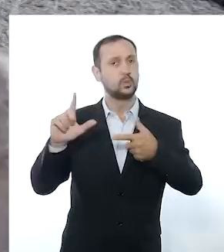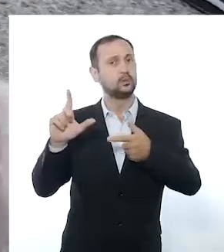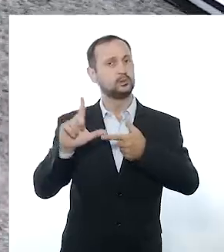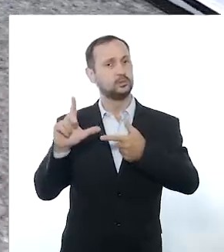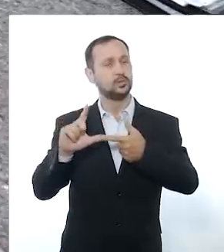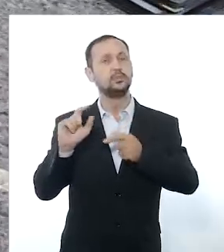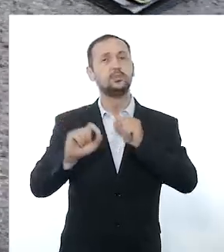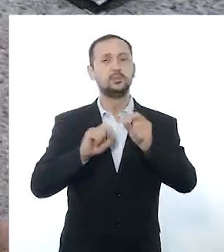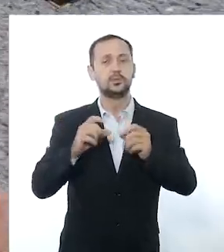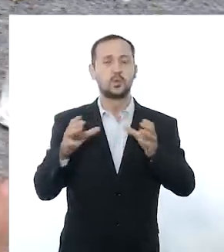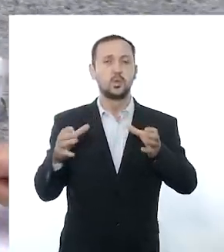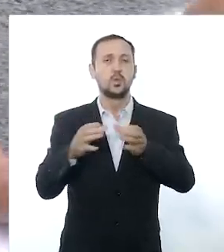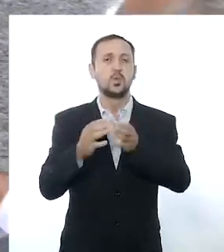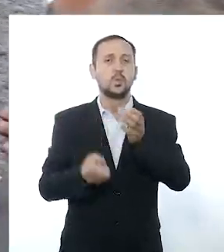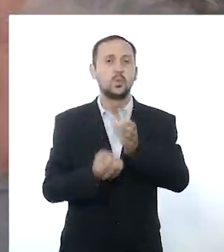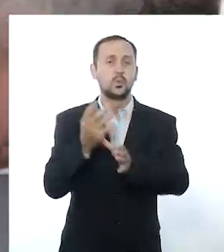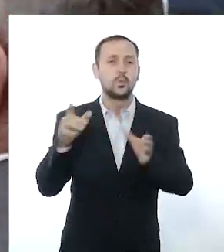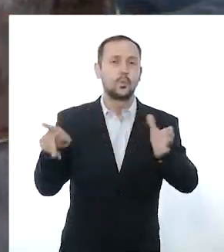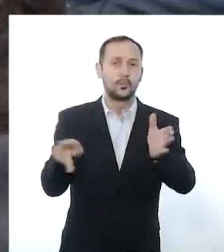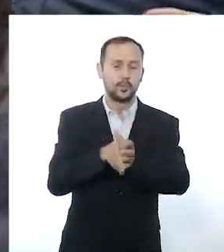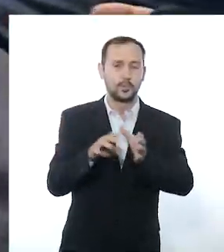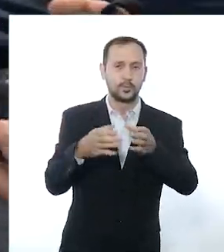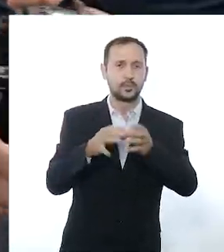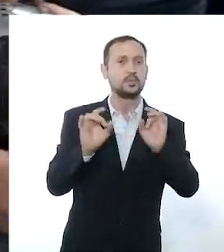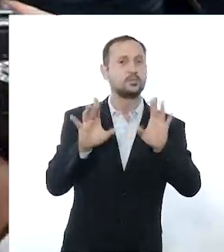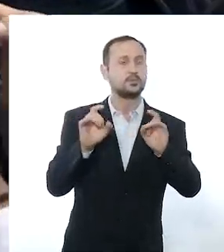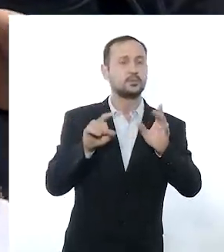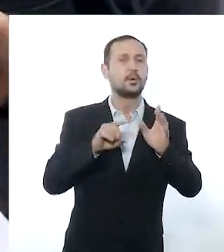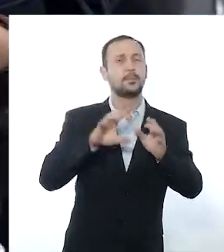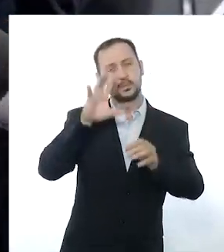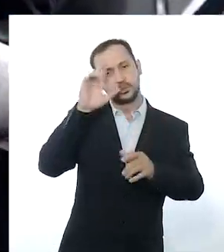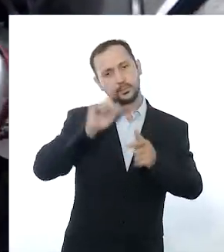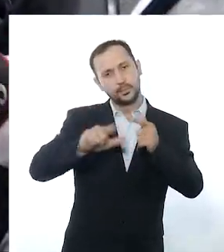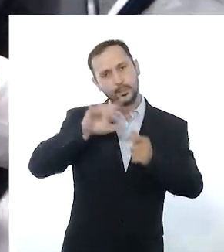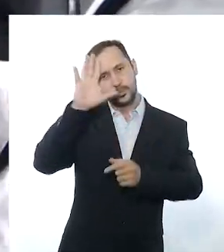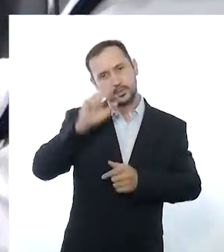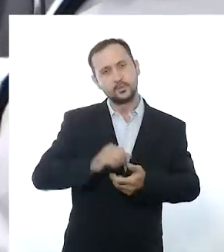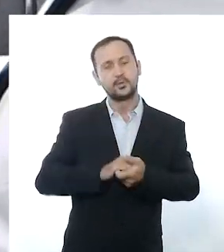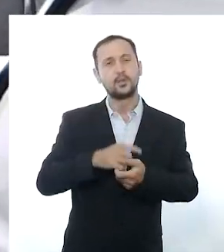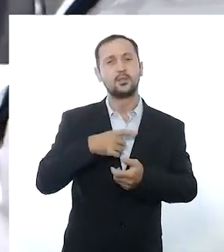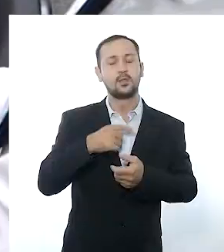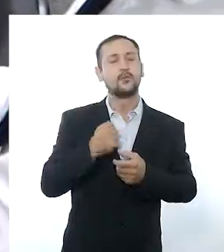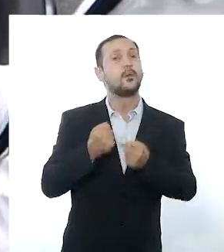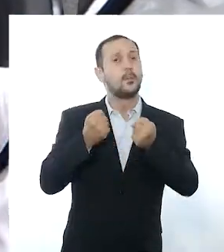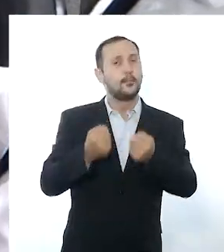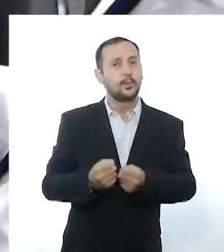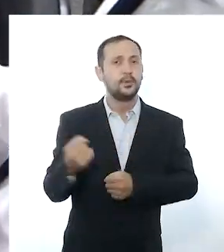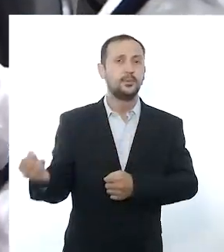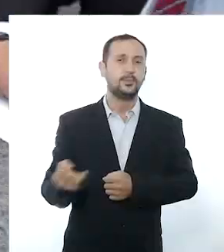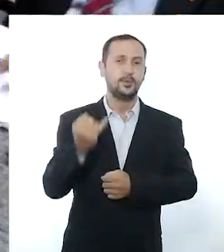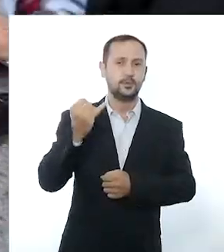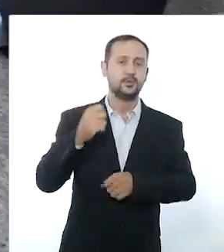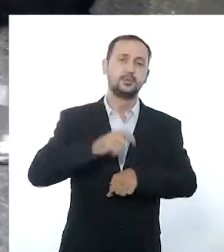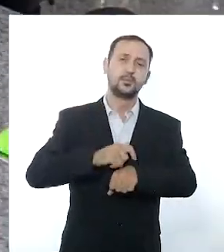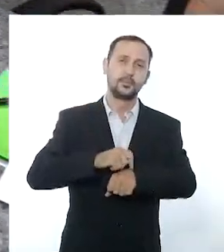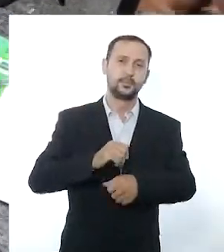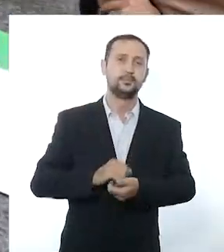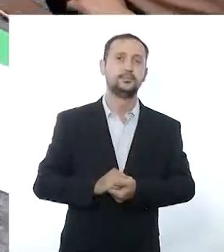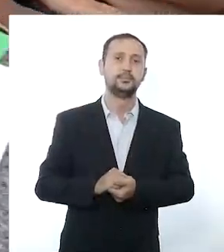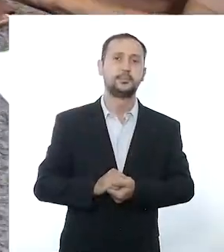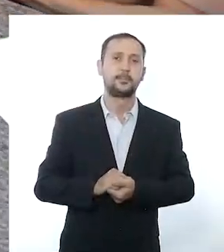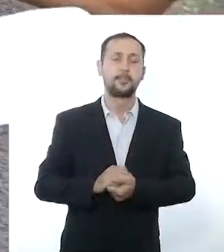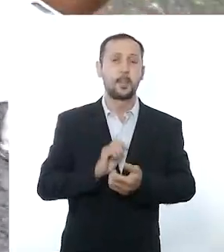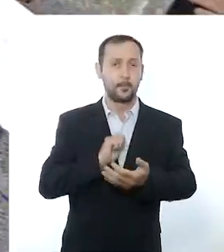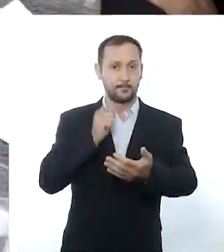uma comissão especial de deputados para resolver o problema, teve um peso muito importante nessa decisão. O pagamento do